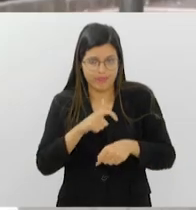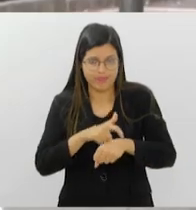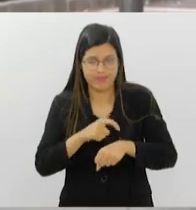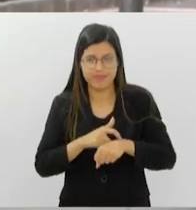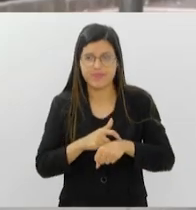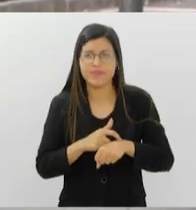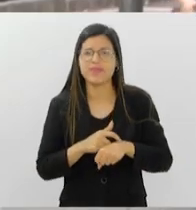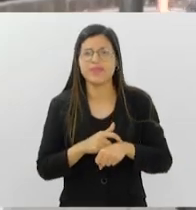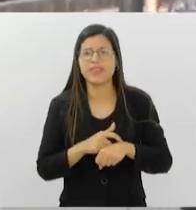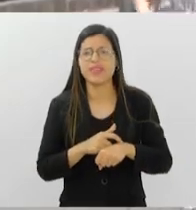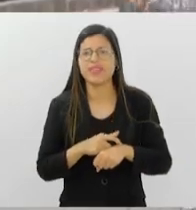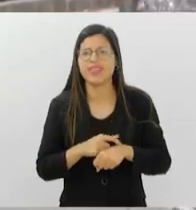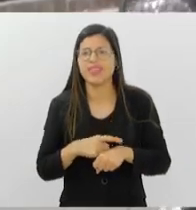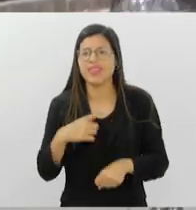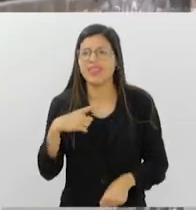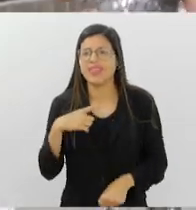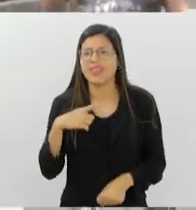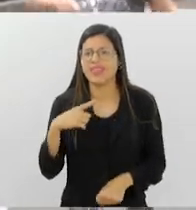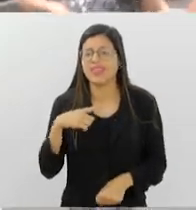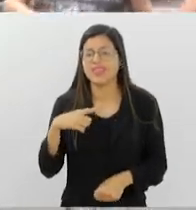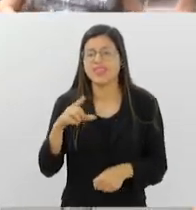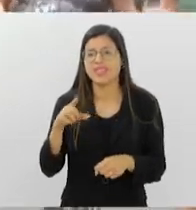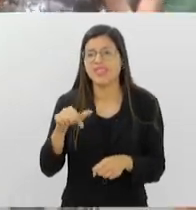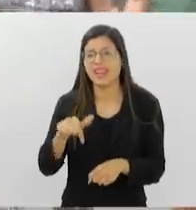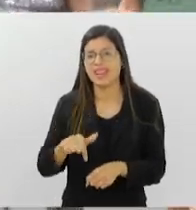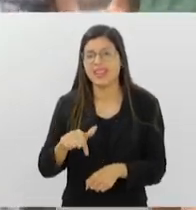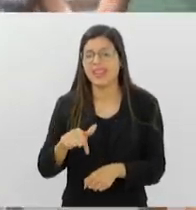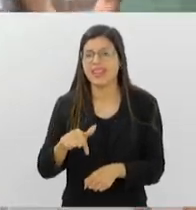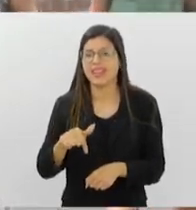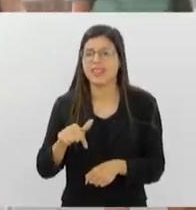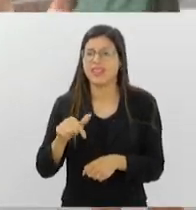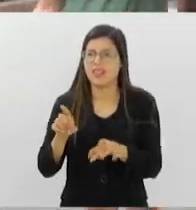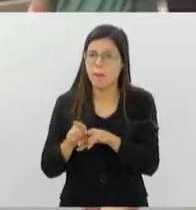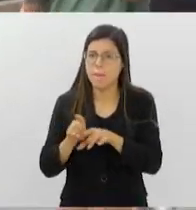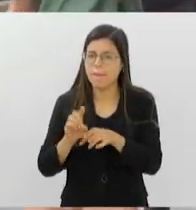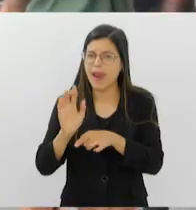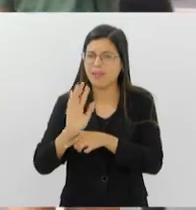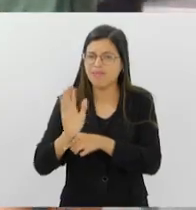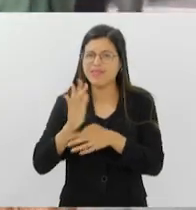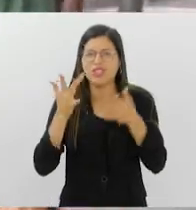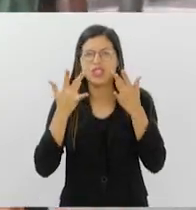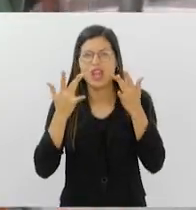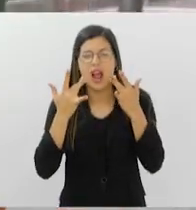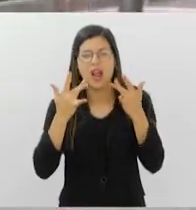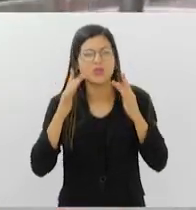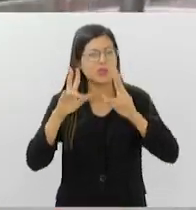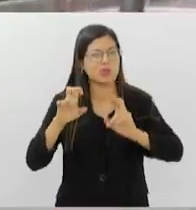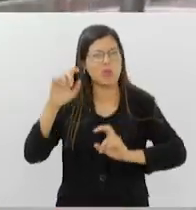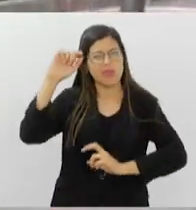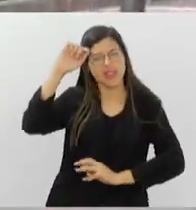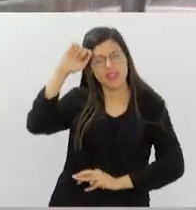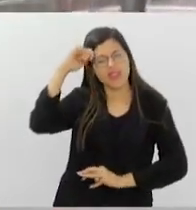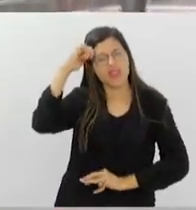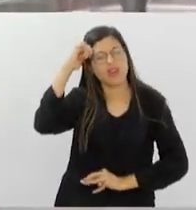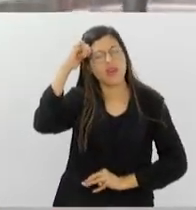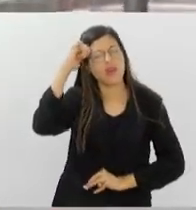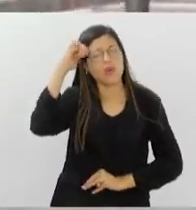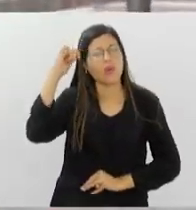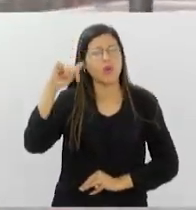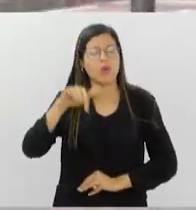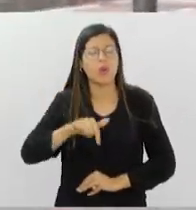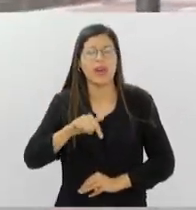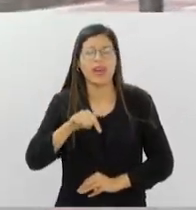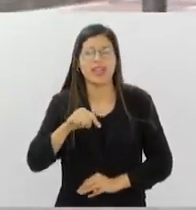existe não apenas uma dramaturgia que traz questões negras um pouco antes durante Inclusive a eh esse